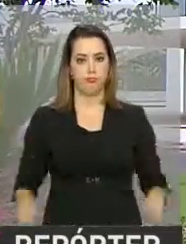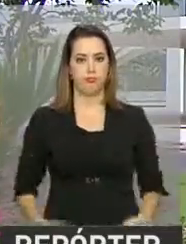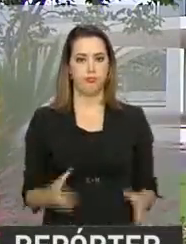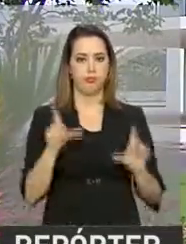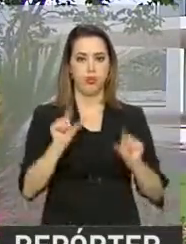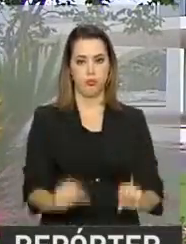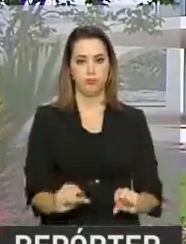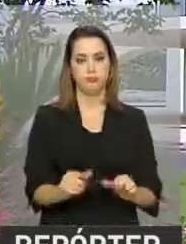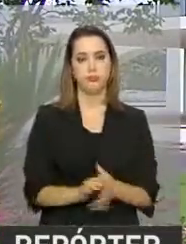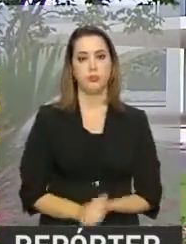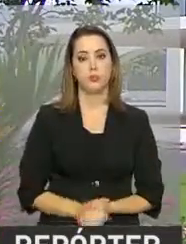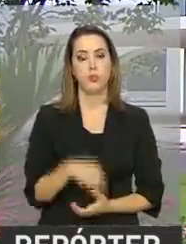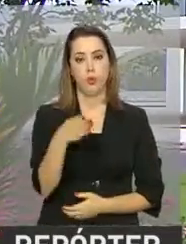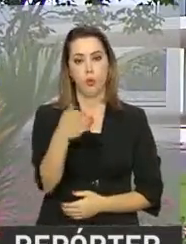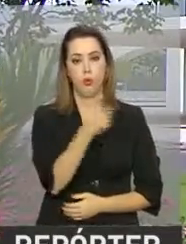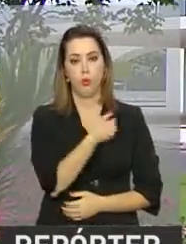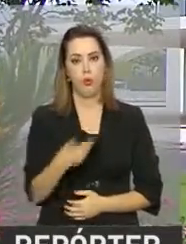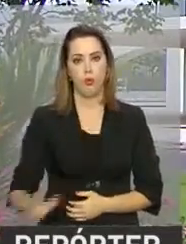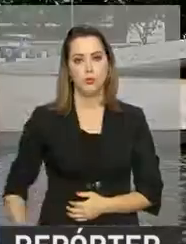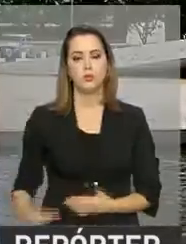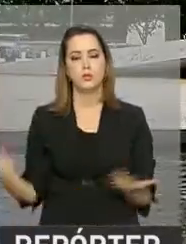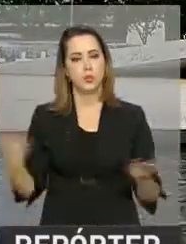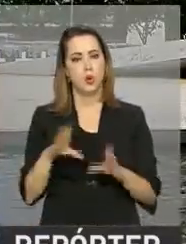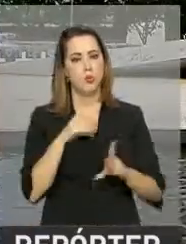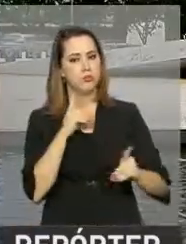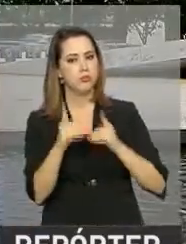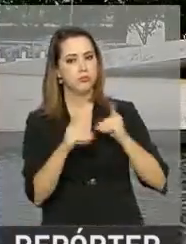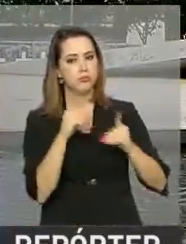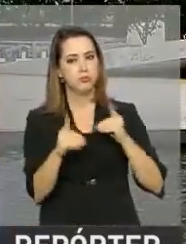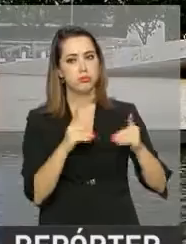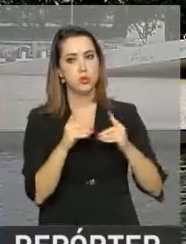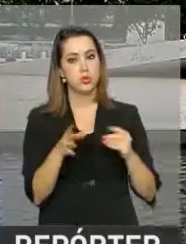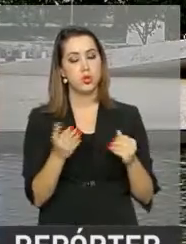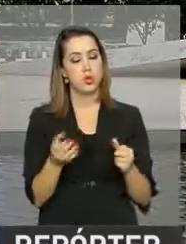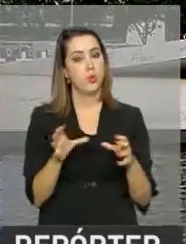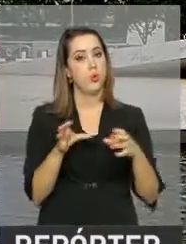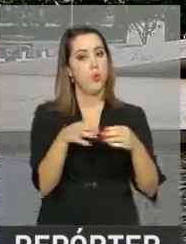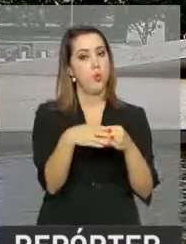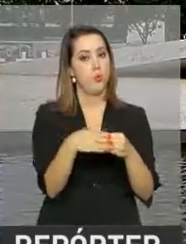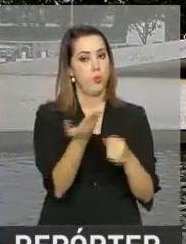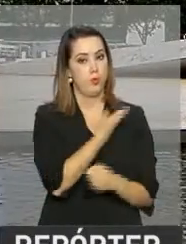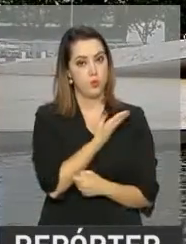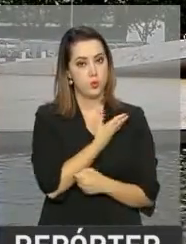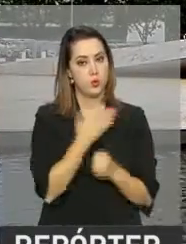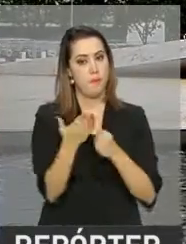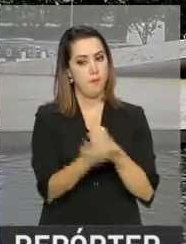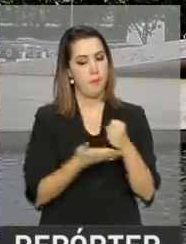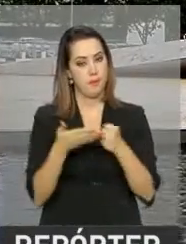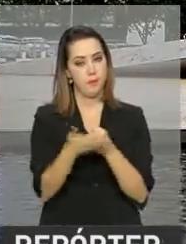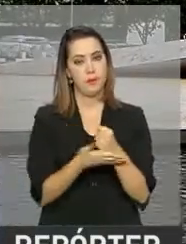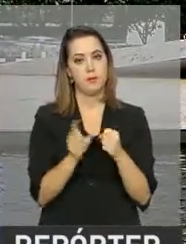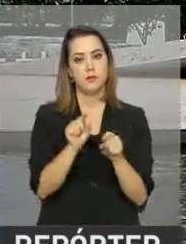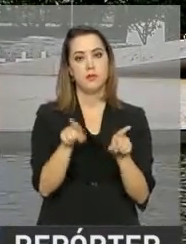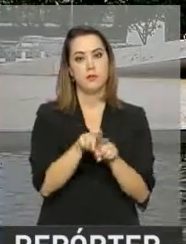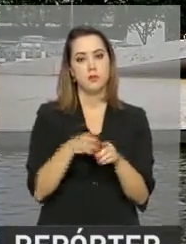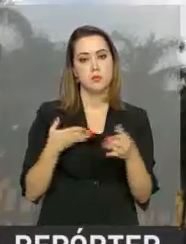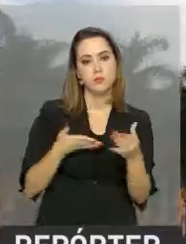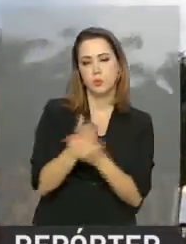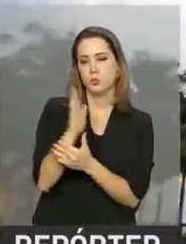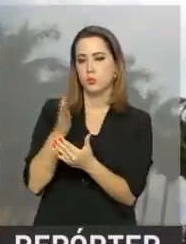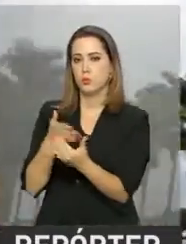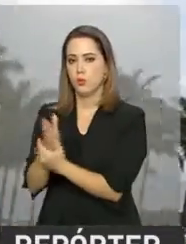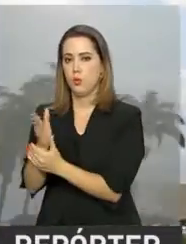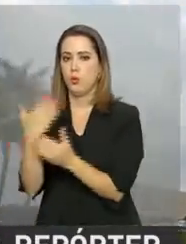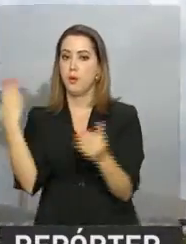O governo vai intensificar o diálogo com a base aliada no Congresso Nacional. Isso para aprovar matérias consideradas estratégicas.